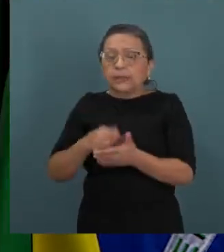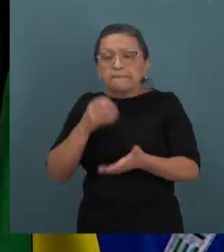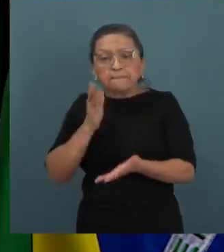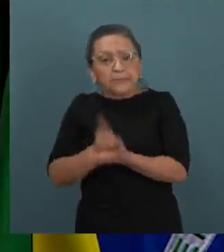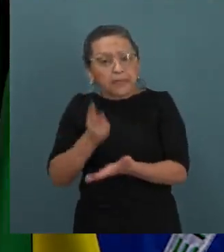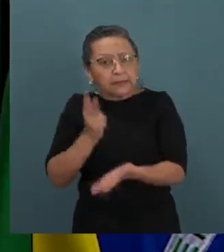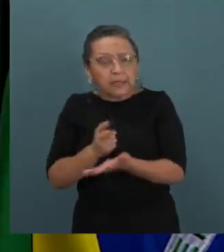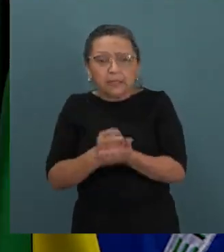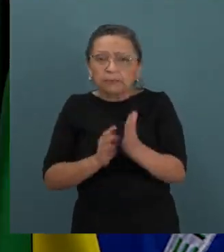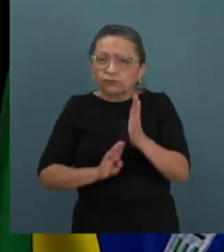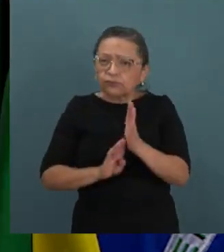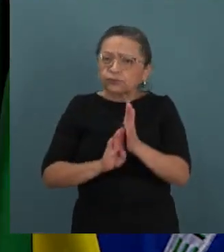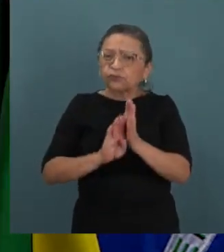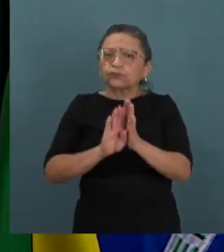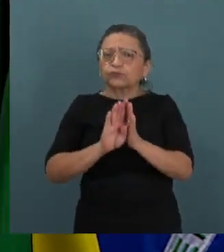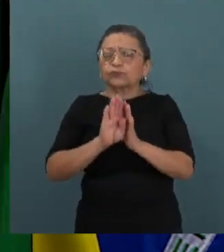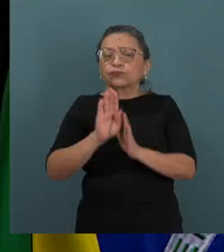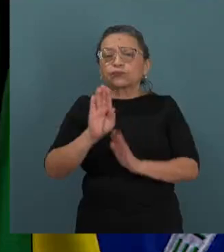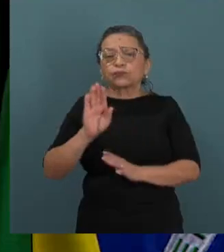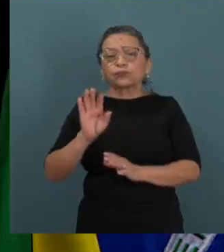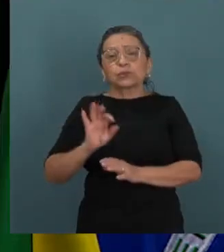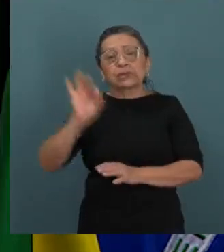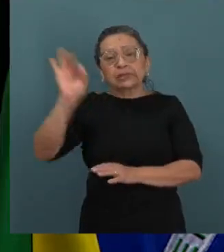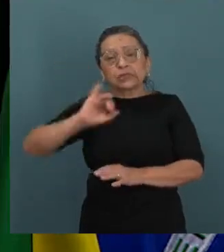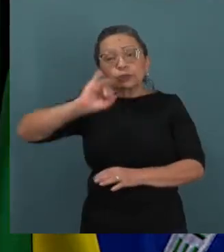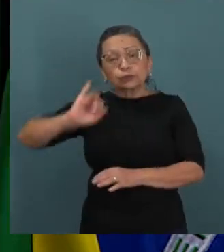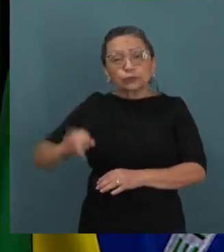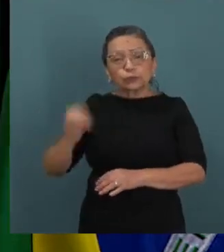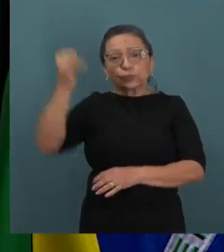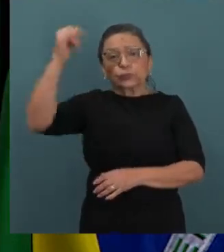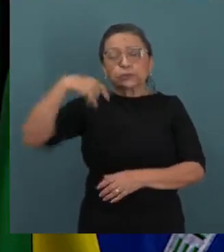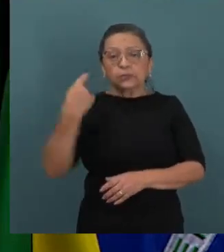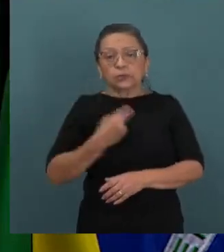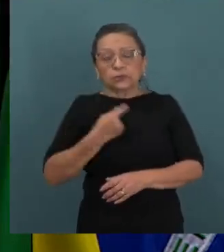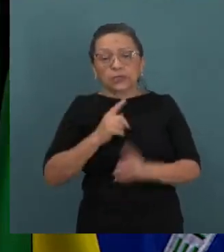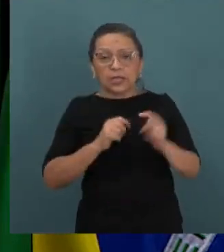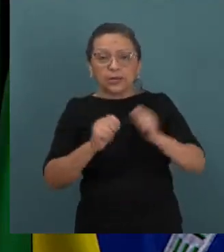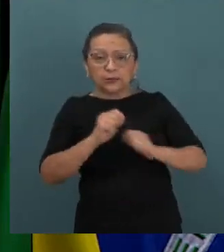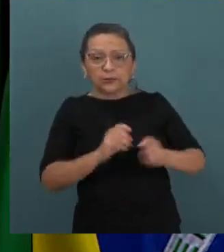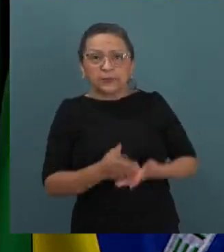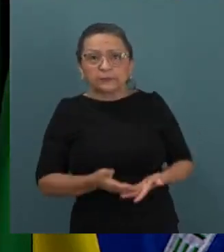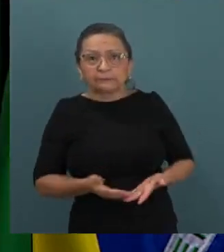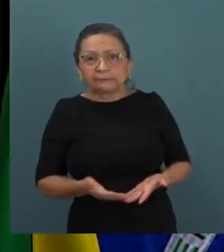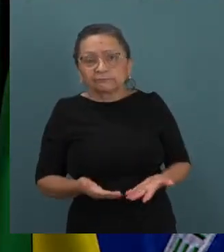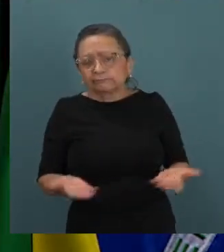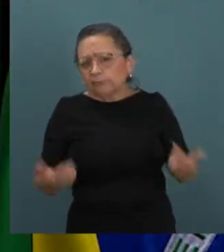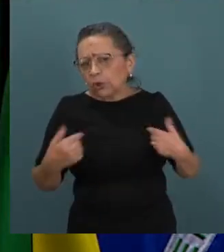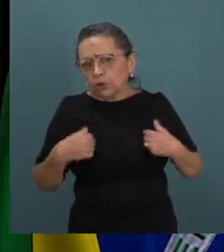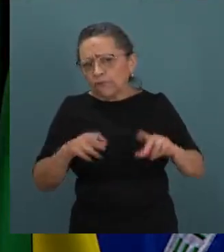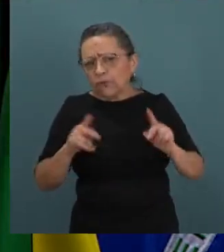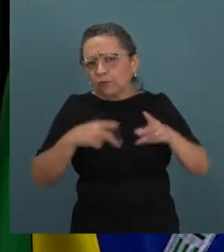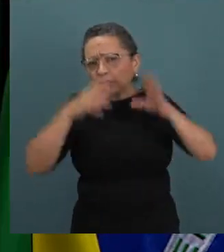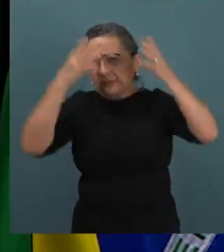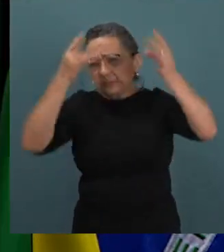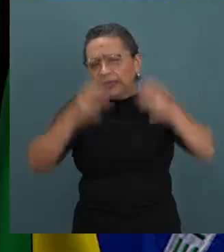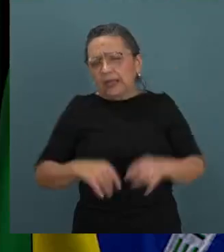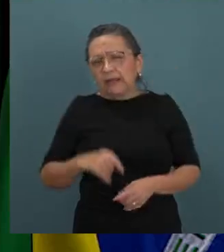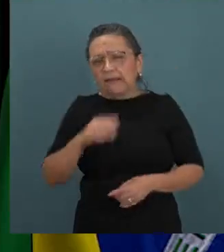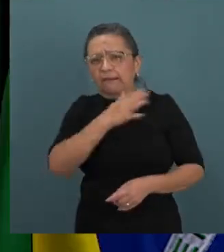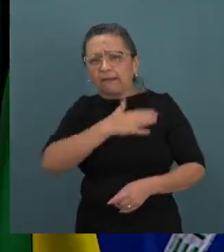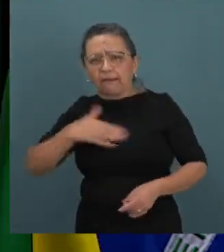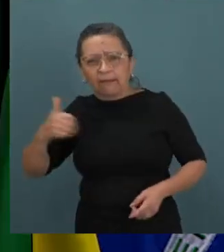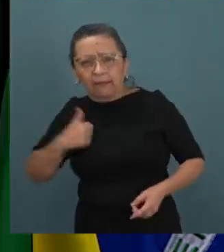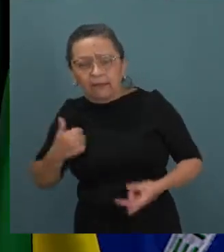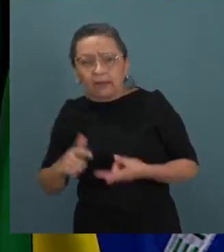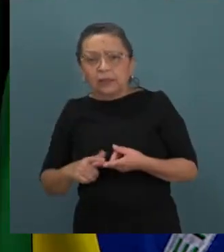níveis elevados as taxas de juros da nossa economia. Não vou nem falar aqui do Janja Palusa,